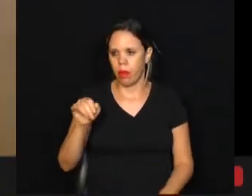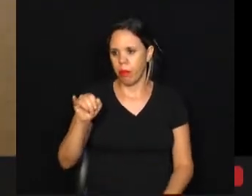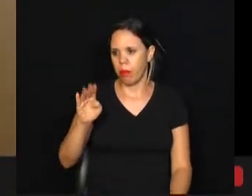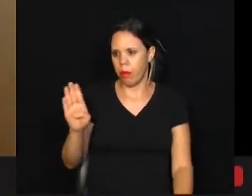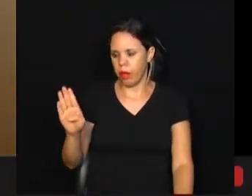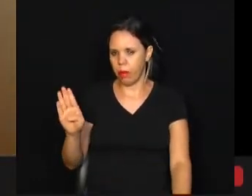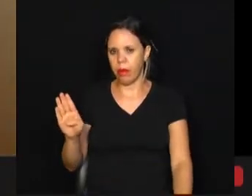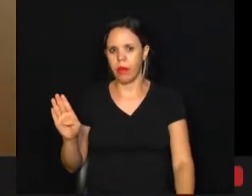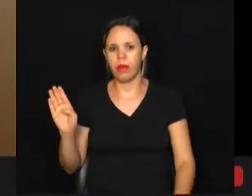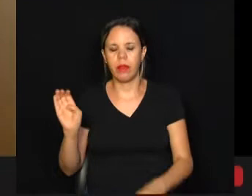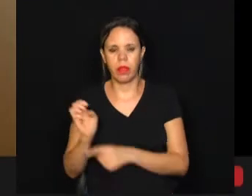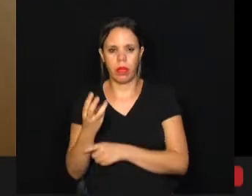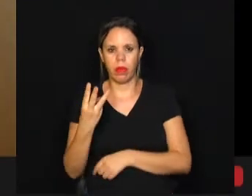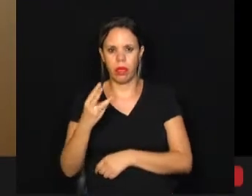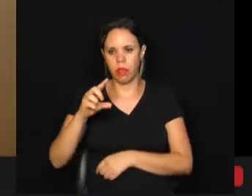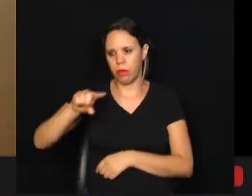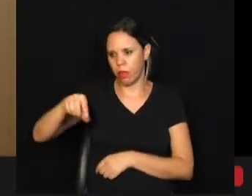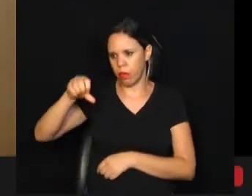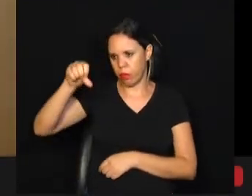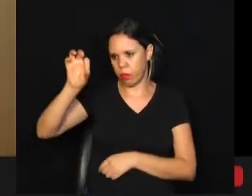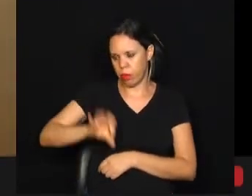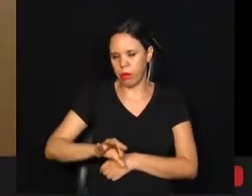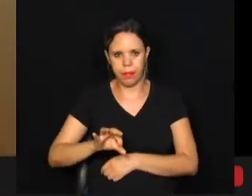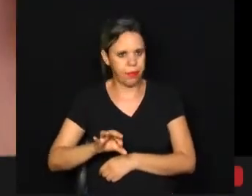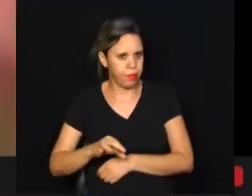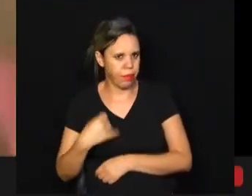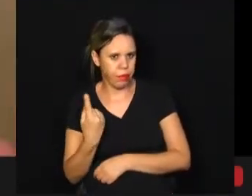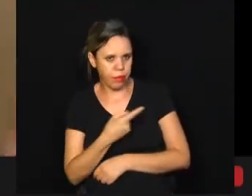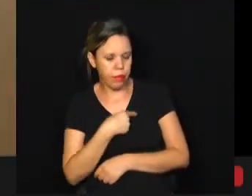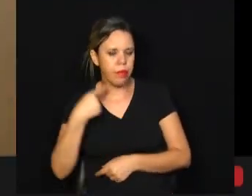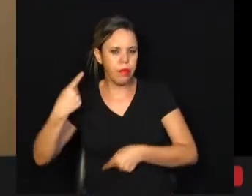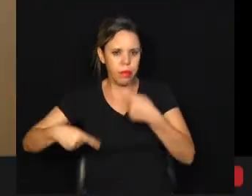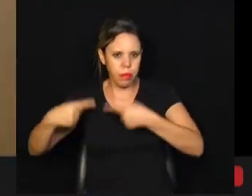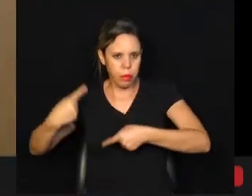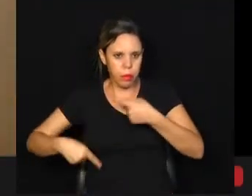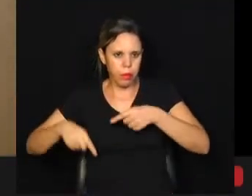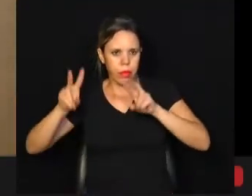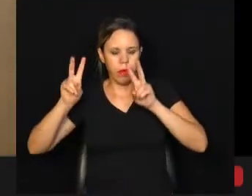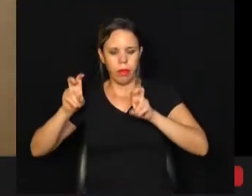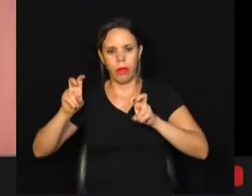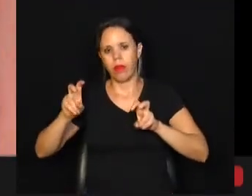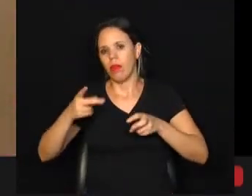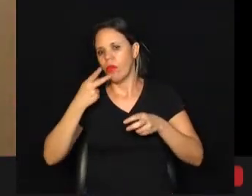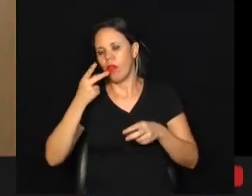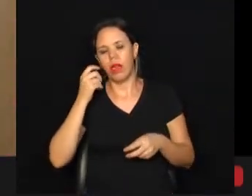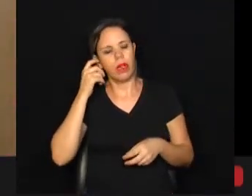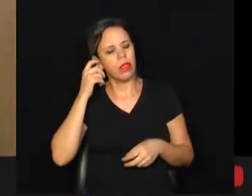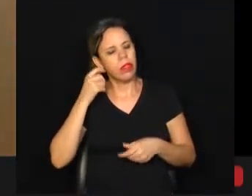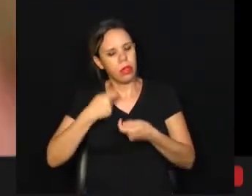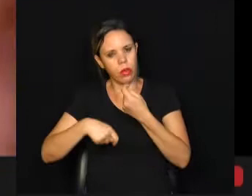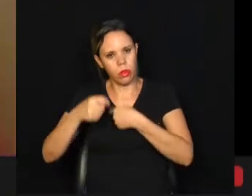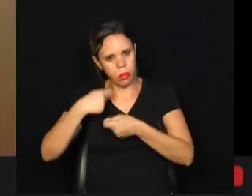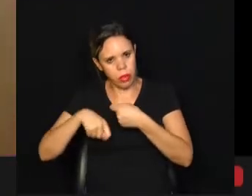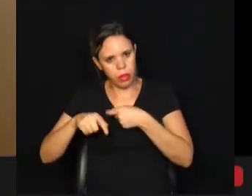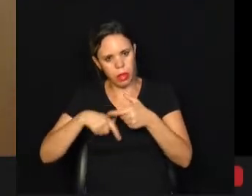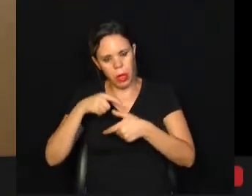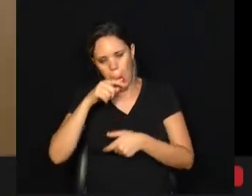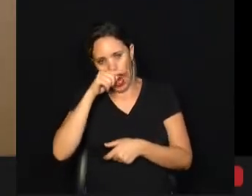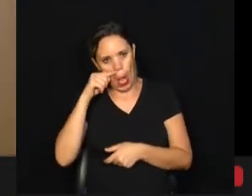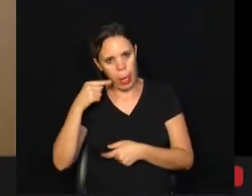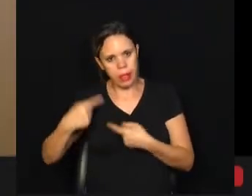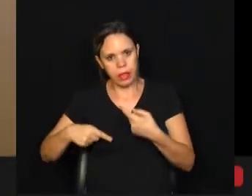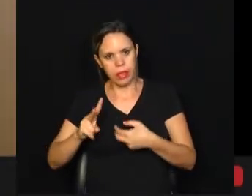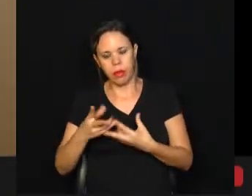Estado, 3,9%. Não é à toa que a gente está discutindo questões que dizem respeito à economia criativa, que a gente tem que